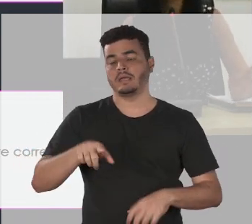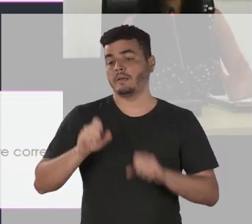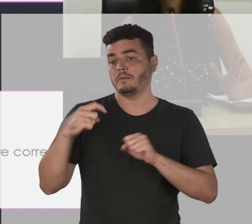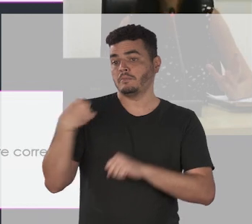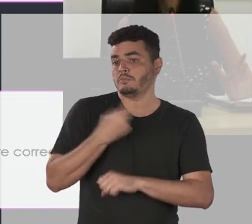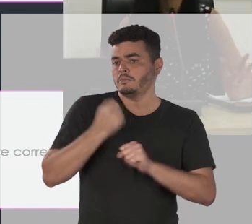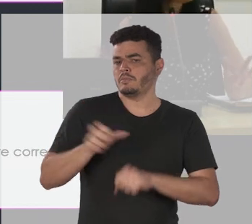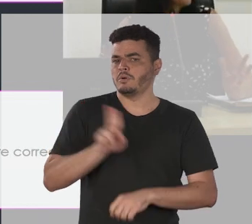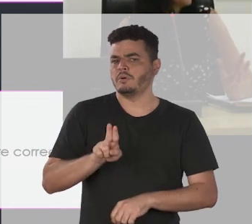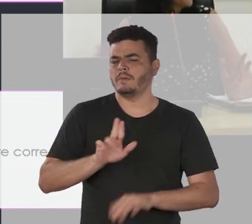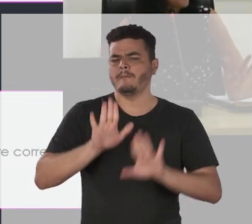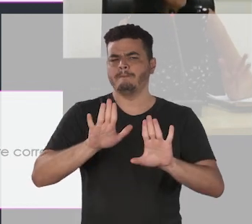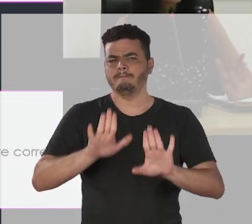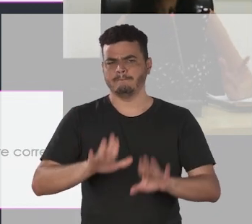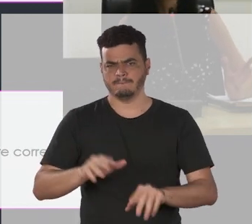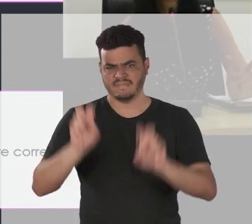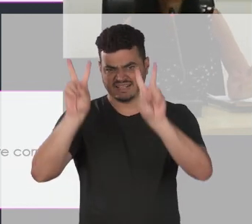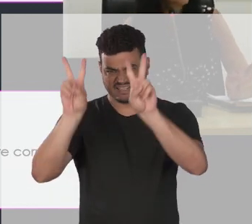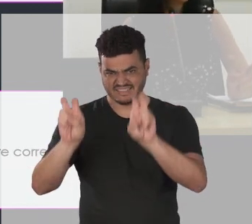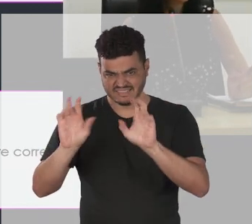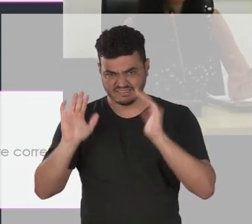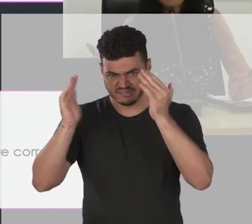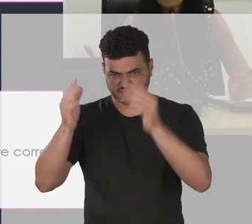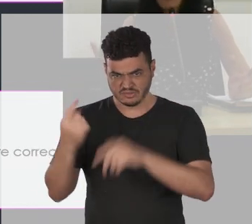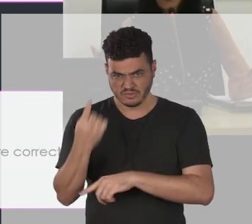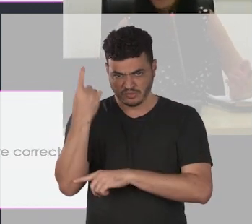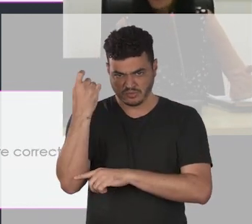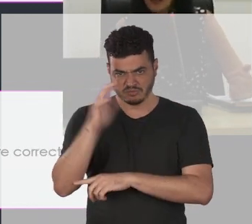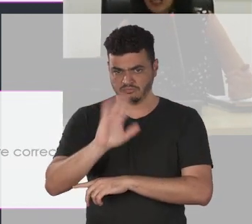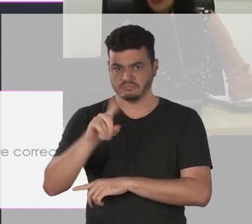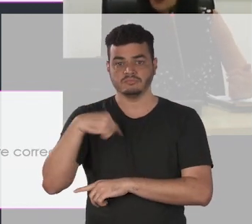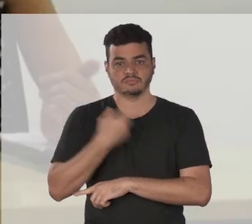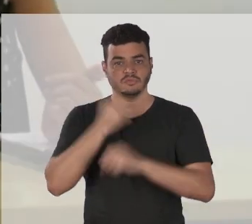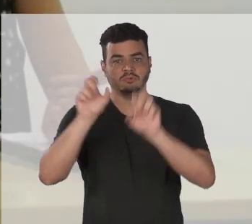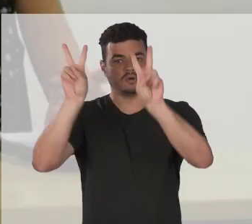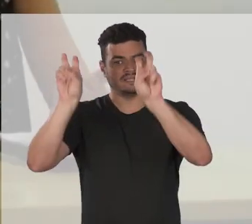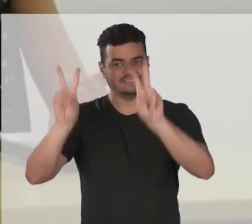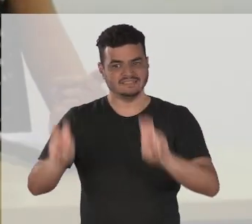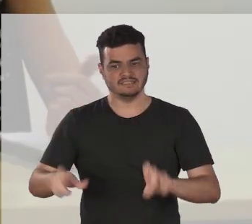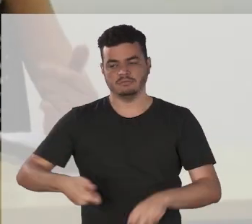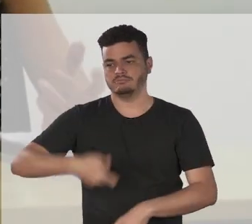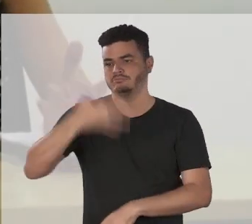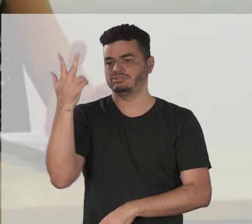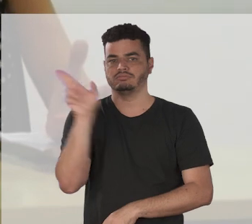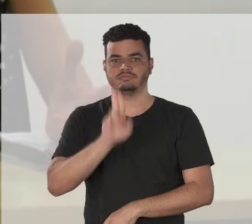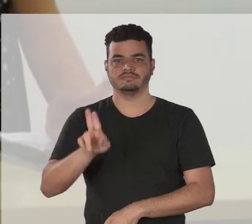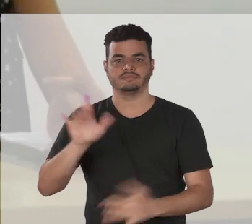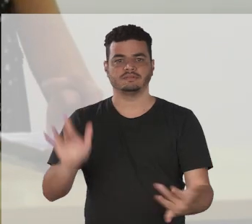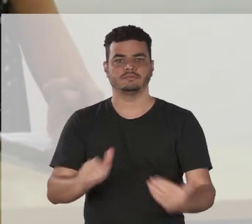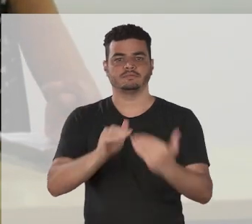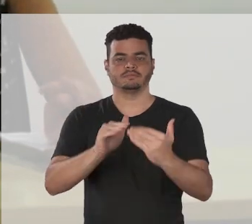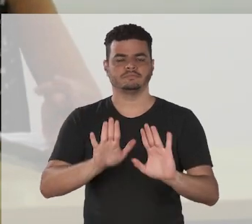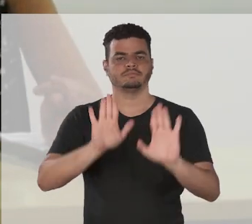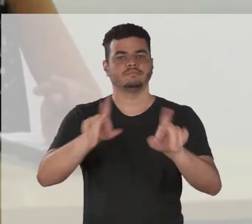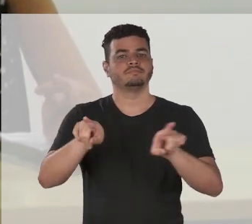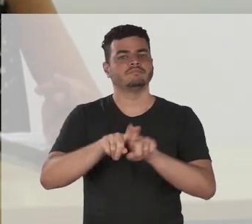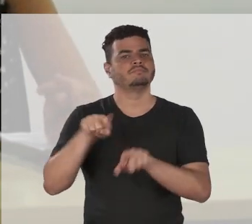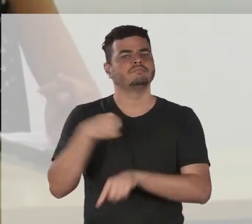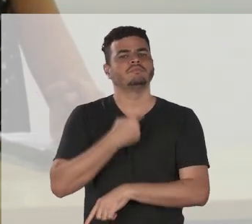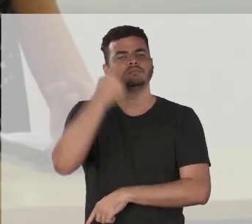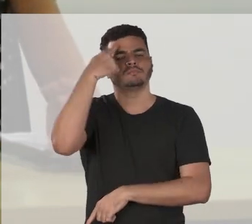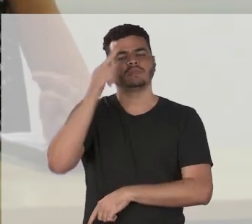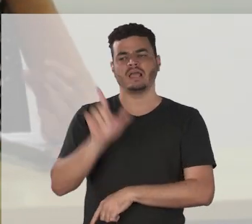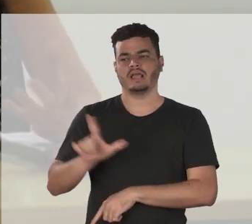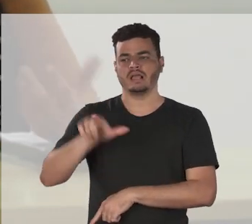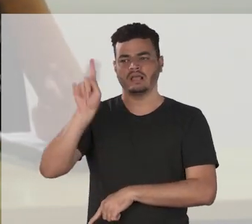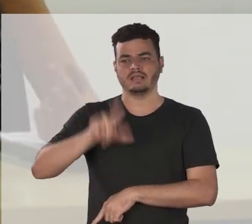podem fazer e não tem nenhum tema que não se possa trabalhar, né? Além disso, porque, bom, também